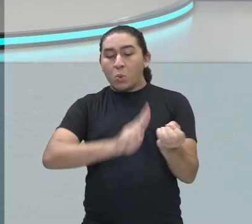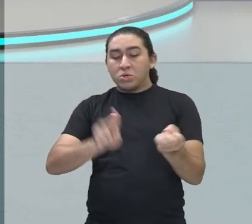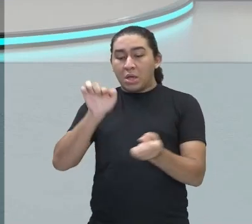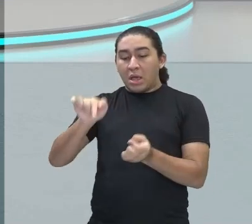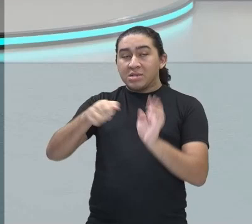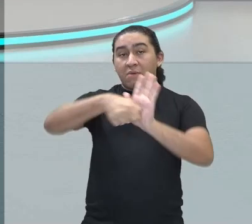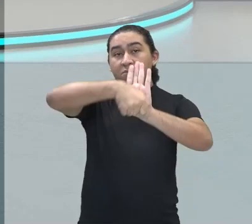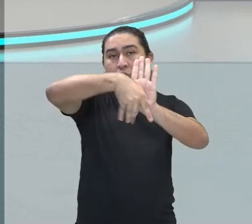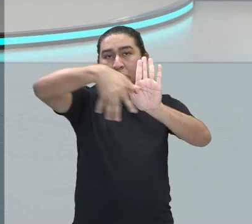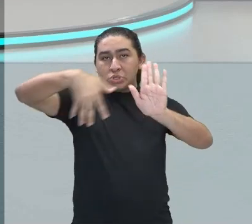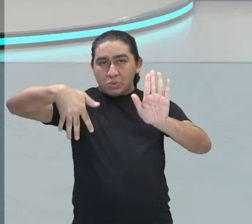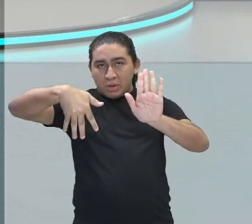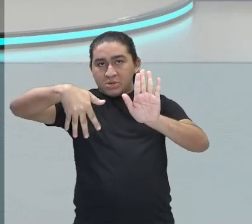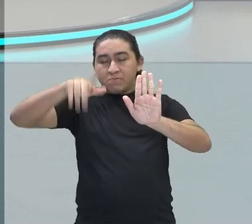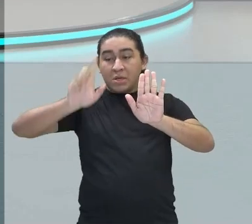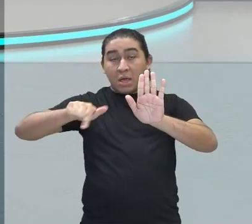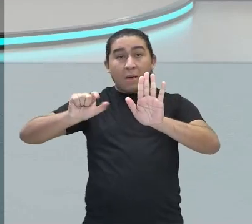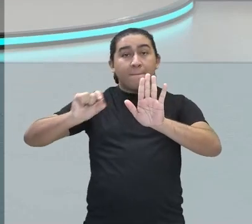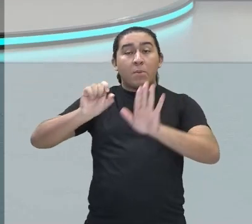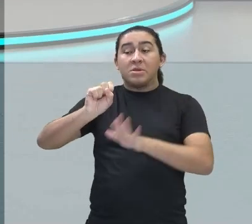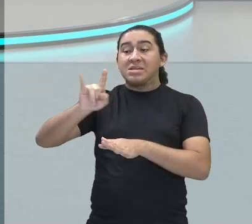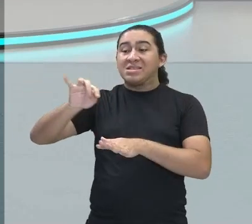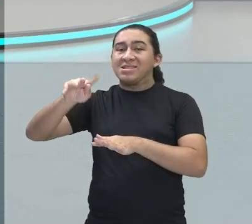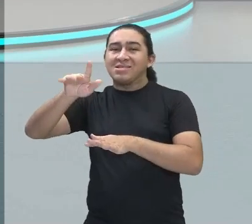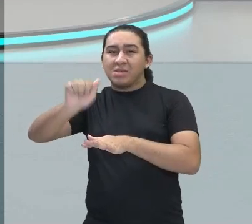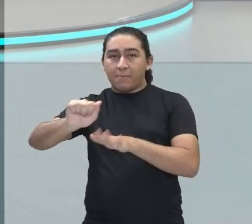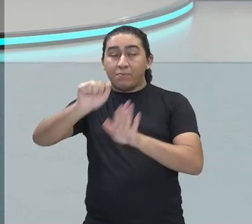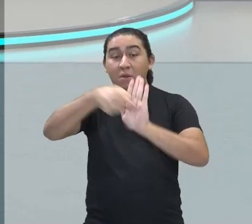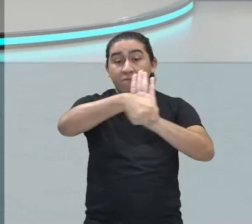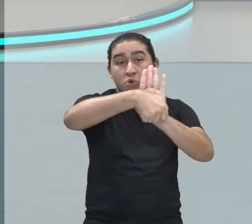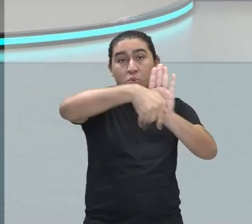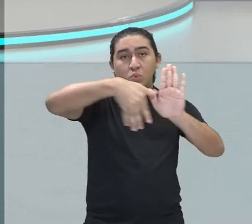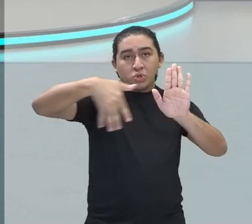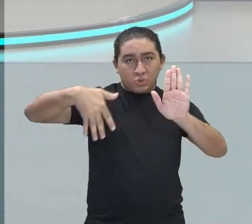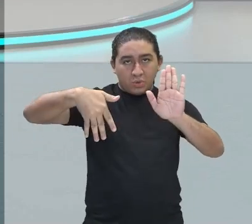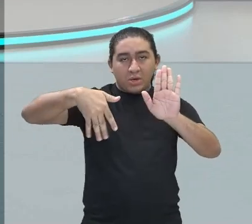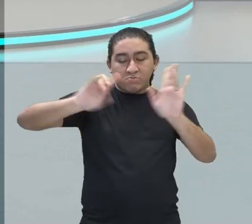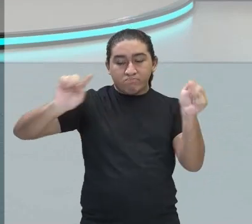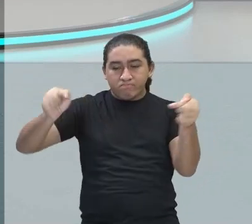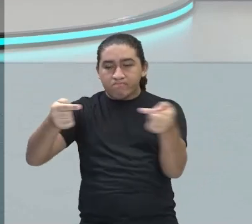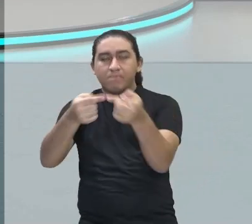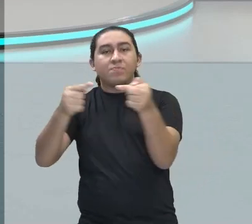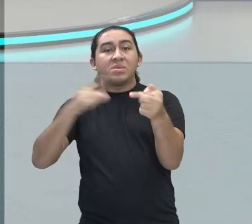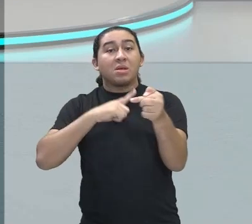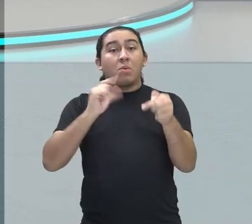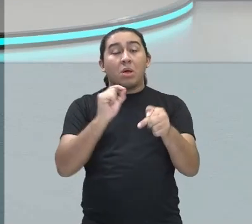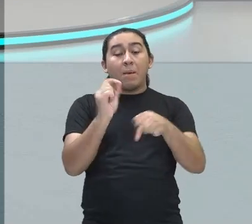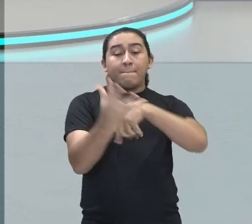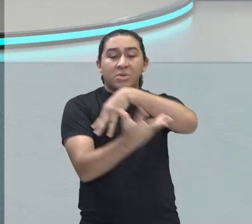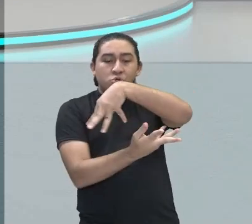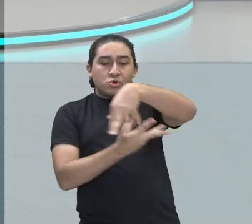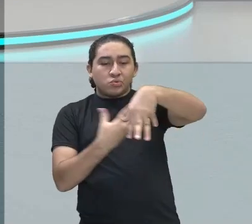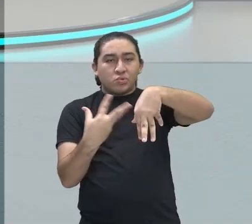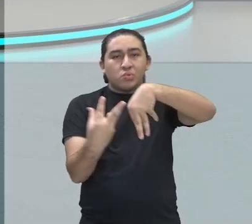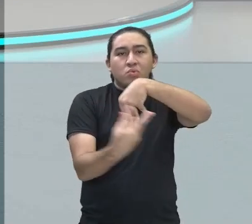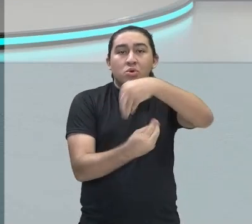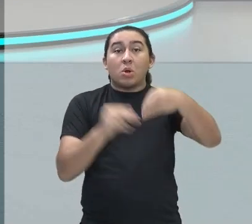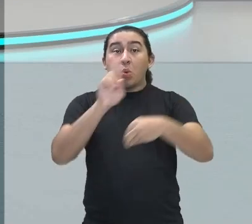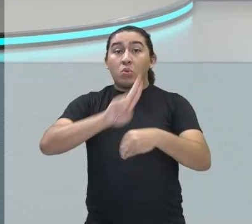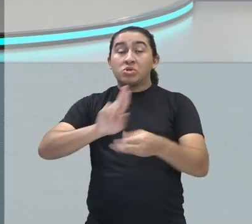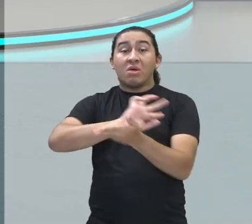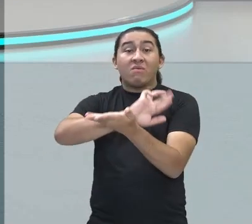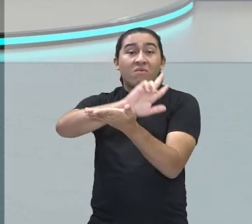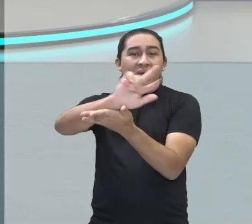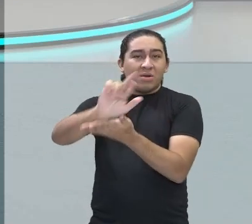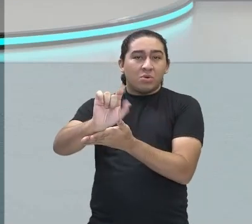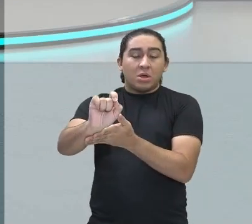sinestesia. A sinestesia é a figura de linguagem onde são misturados, são usados, o